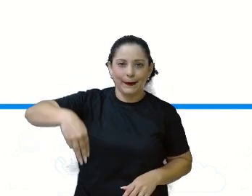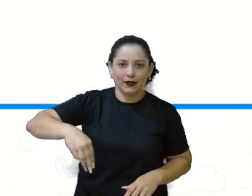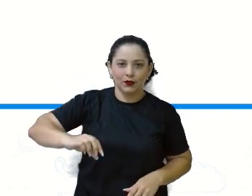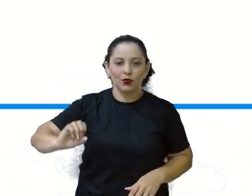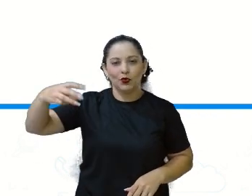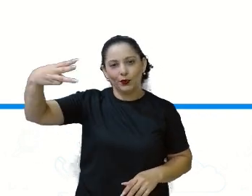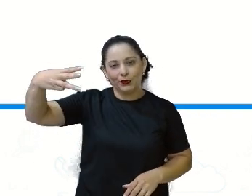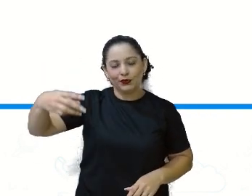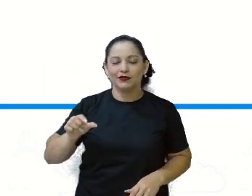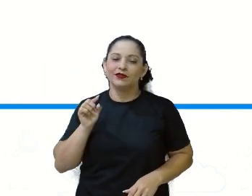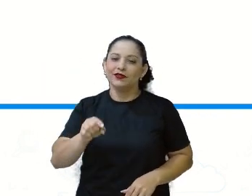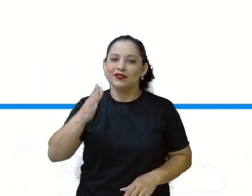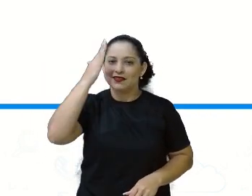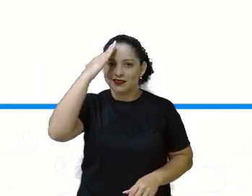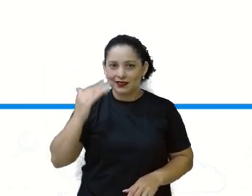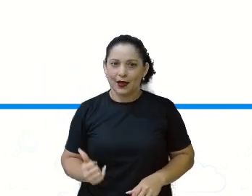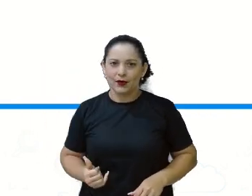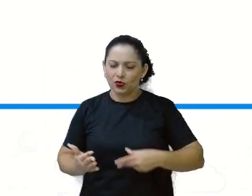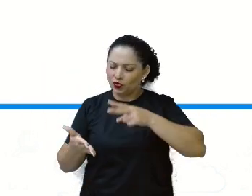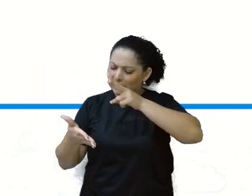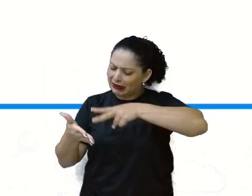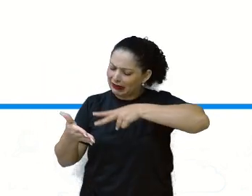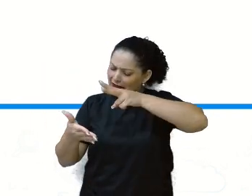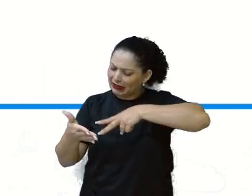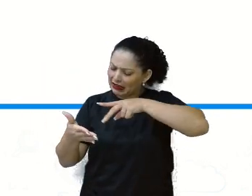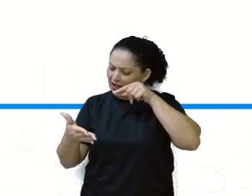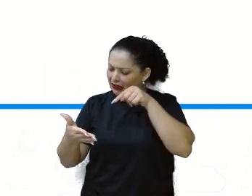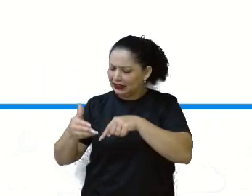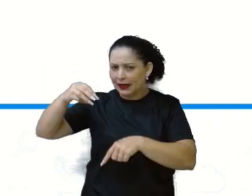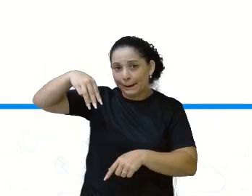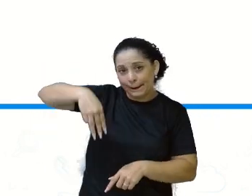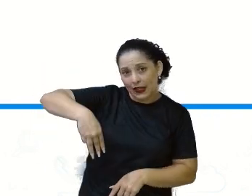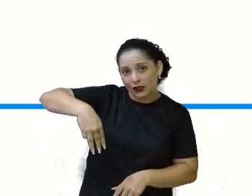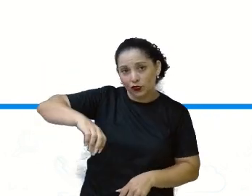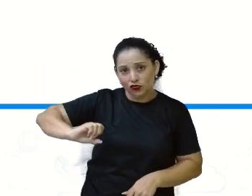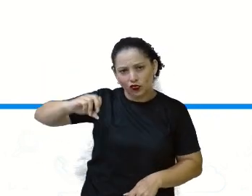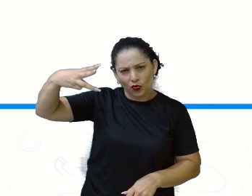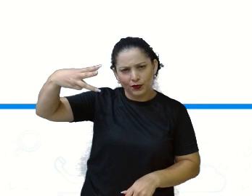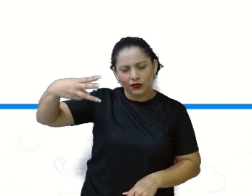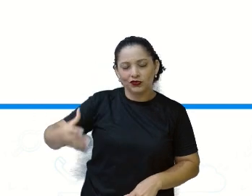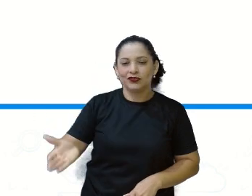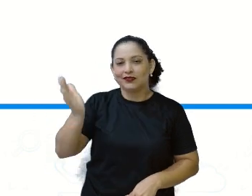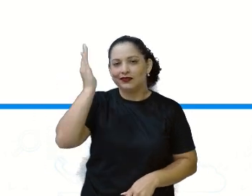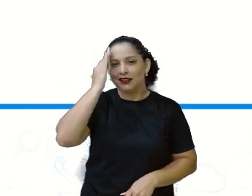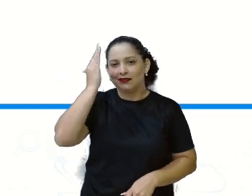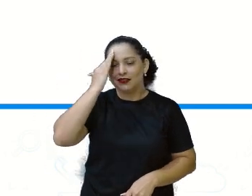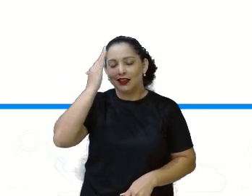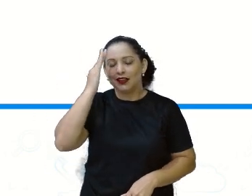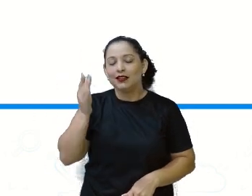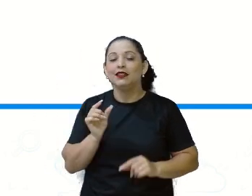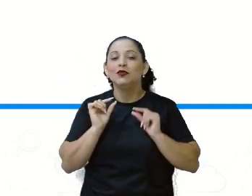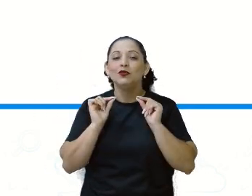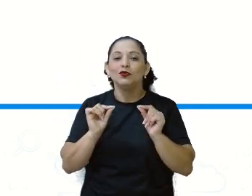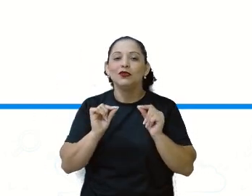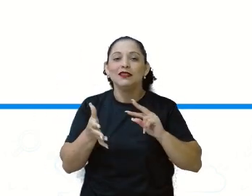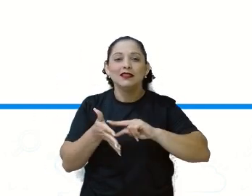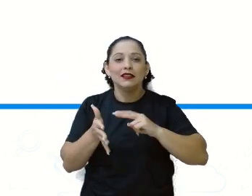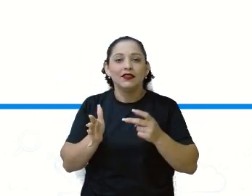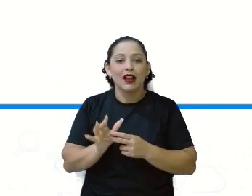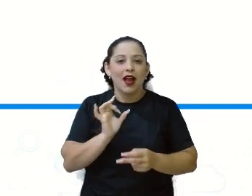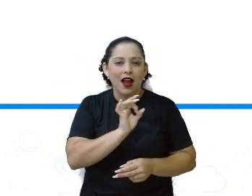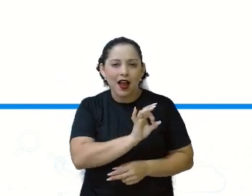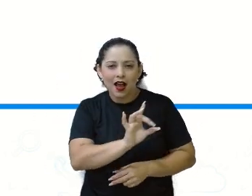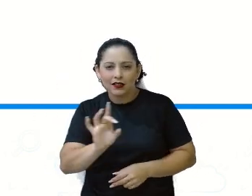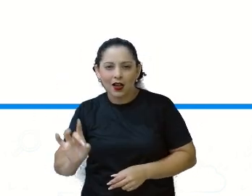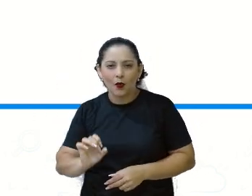saber. Quando você ler a conta que tiver metros cúbicos, você vai entender que cada metro cúbico daquele